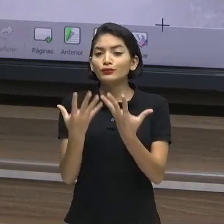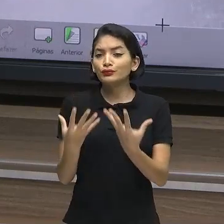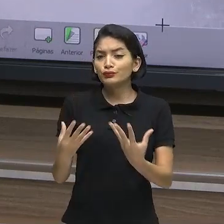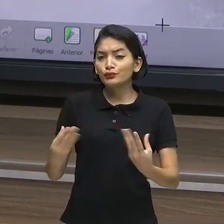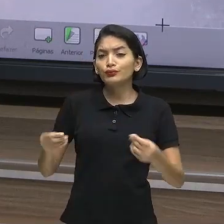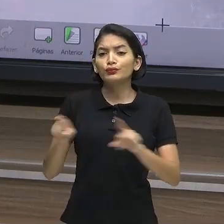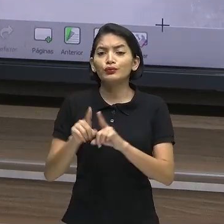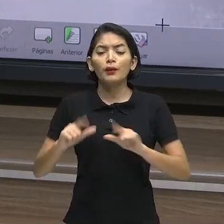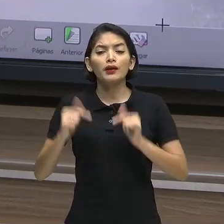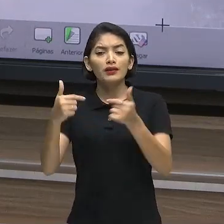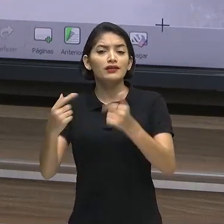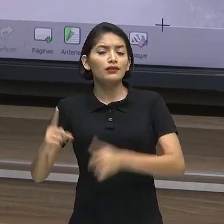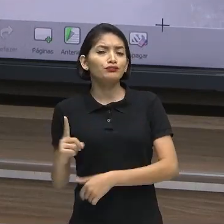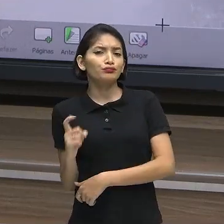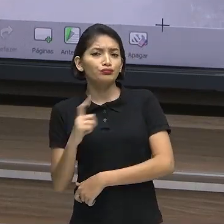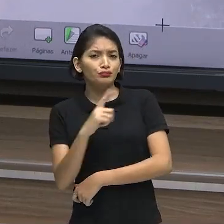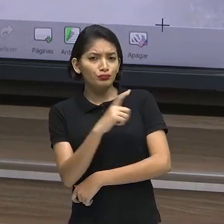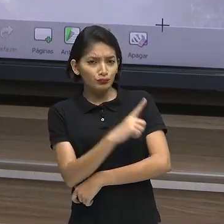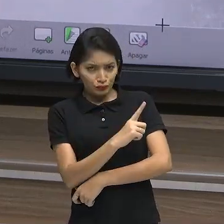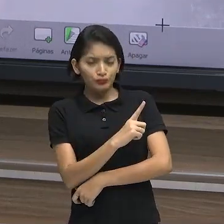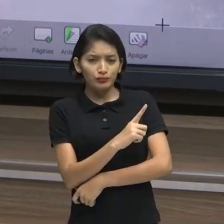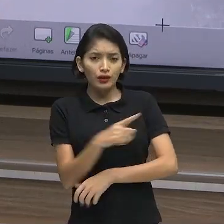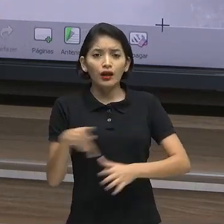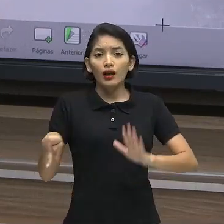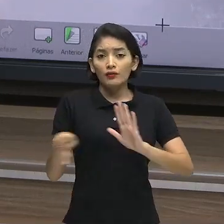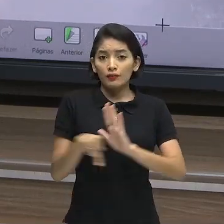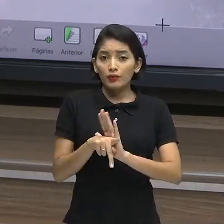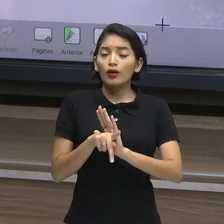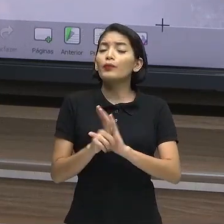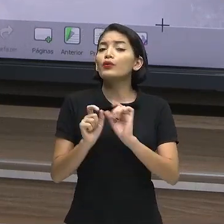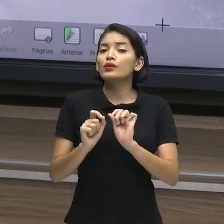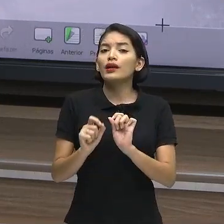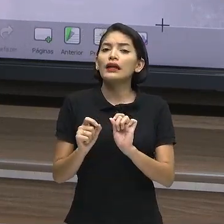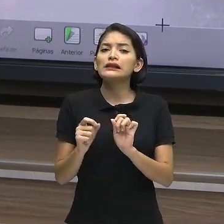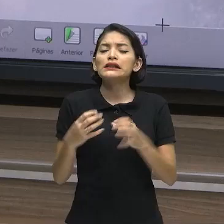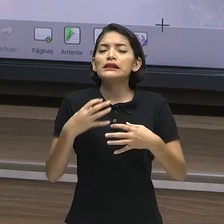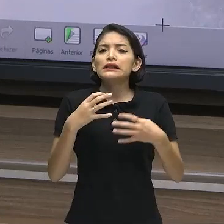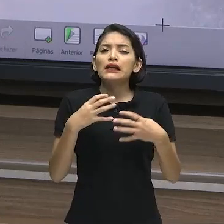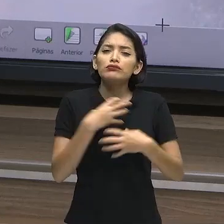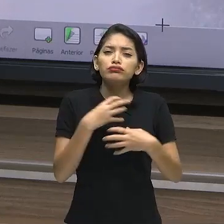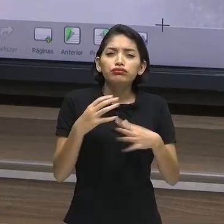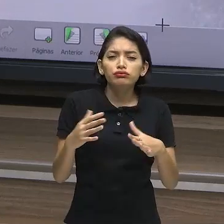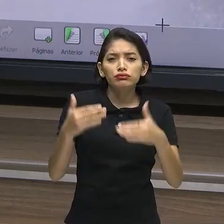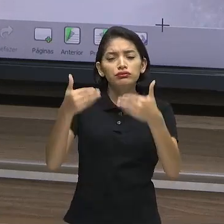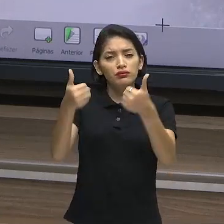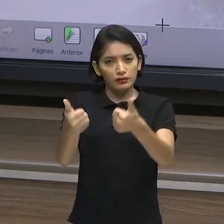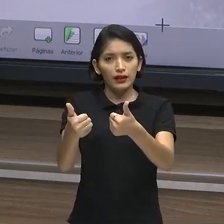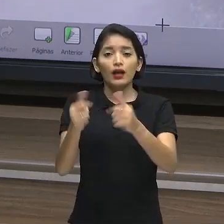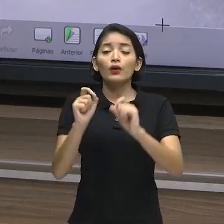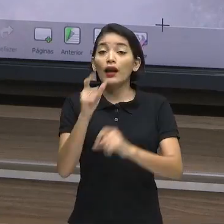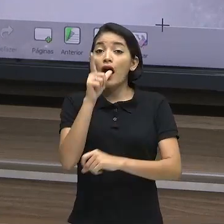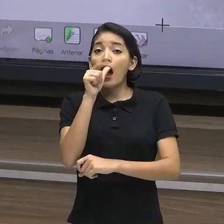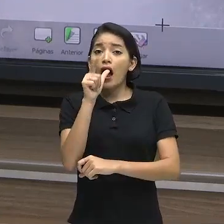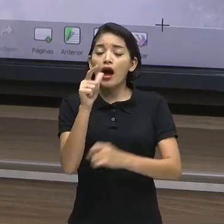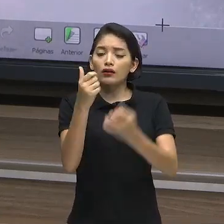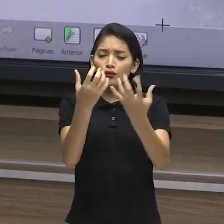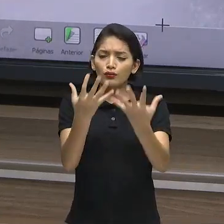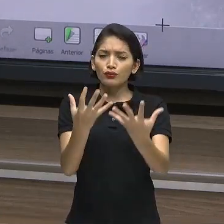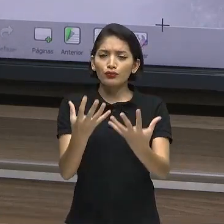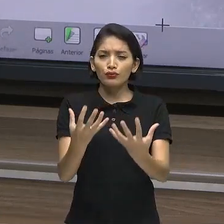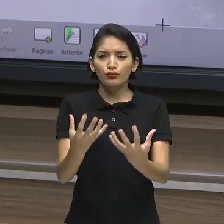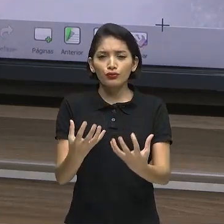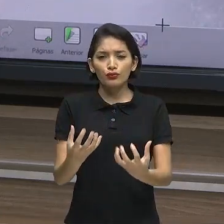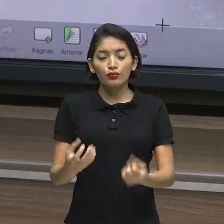o fato delas formarem túneis nesse solo torna ele mais arejado, fazendo com que a água penetre com mais facilidade,